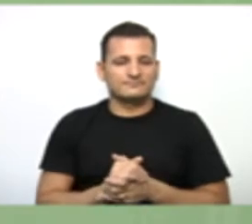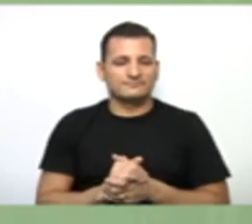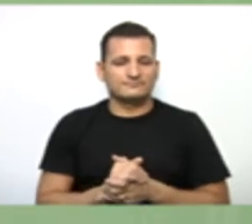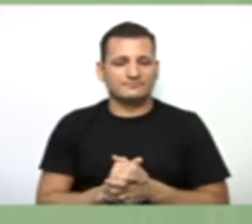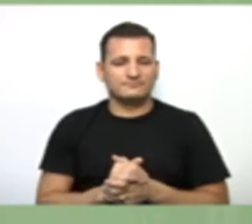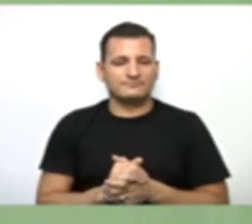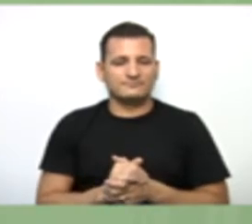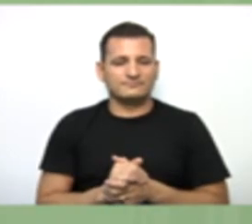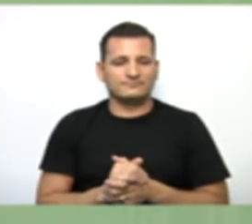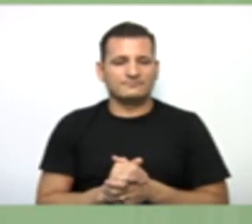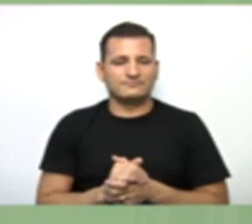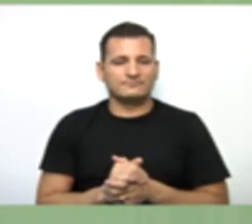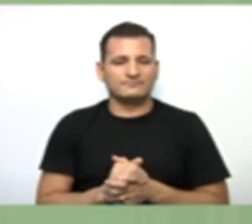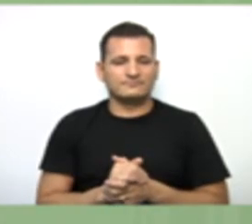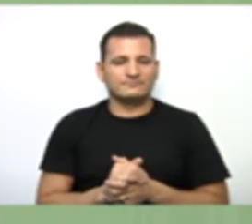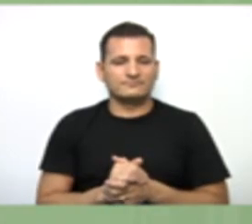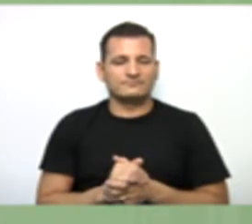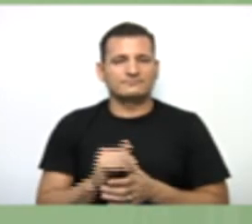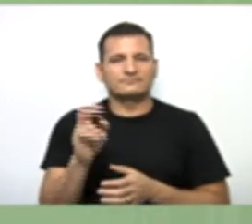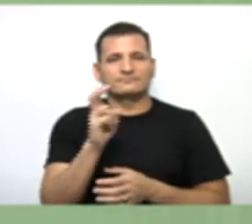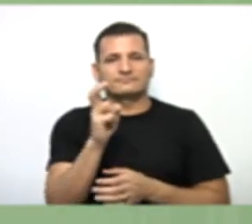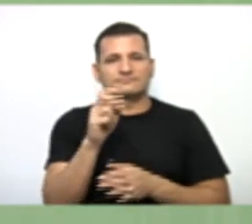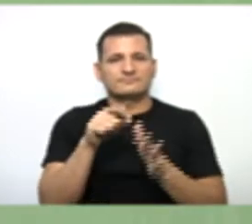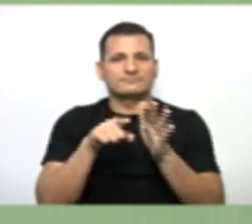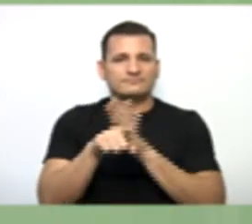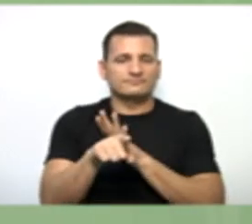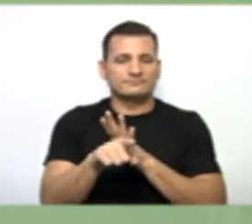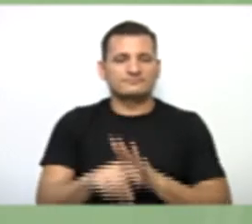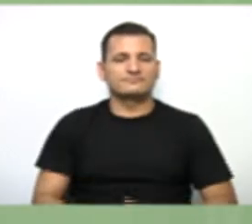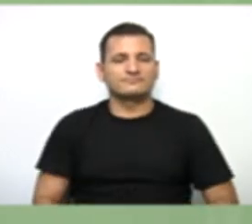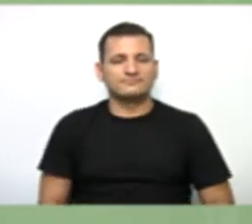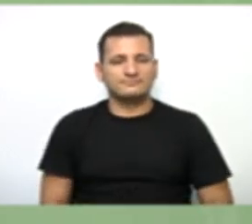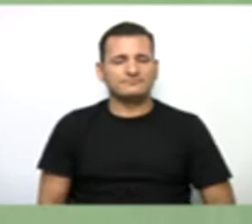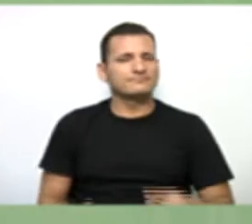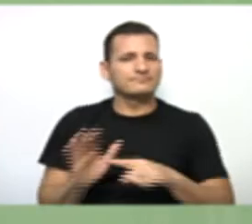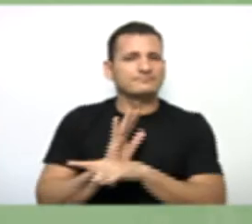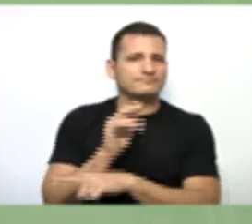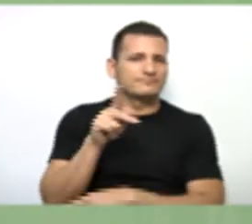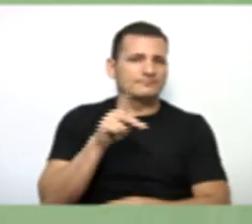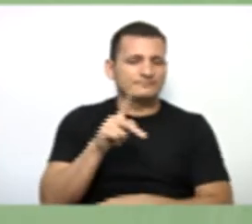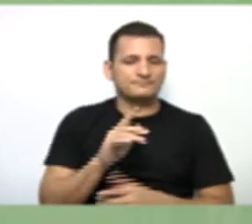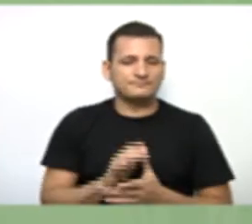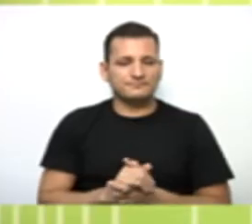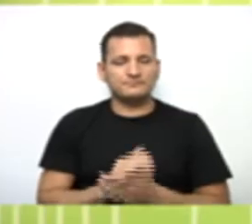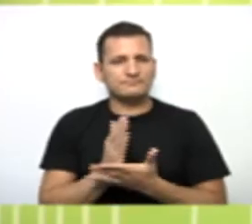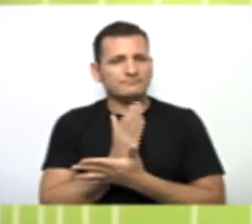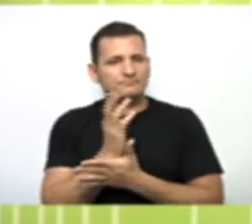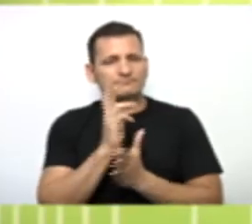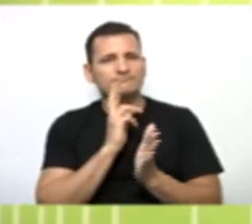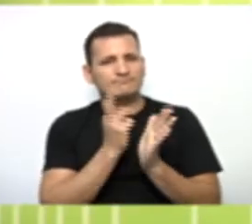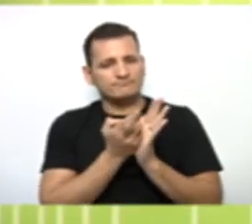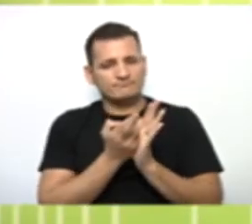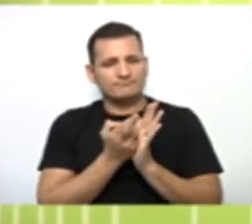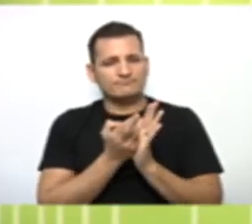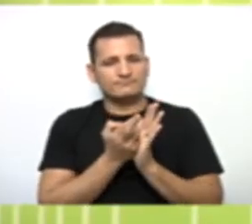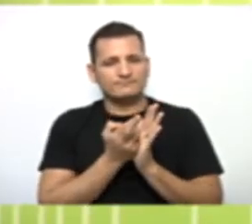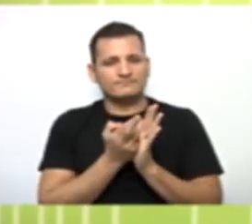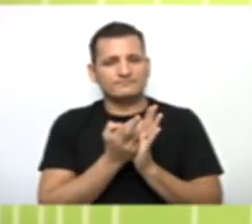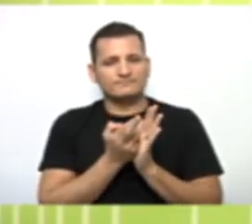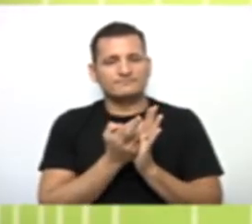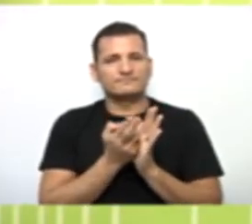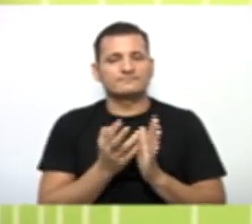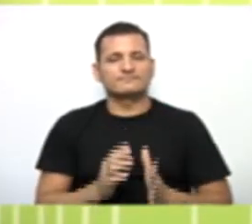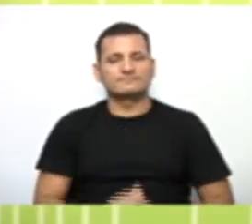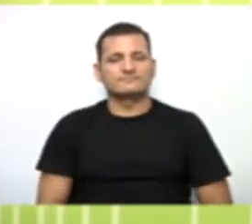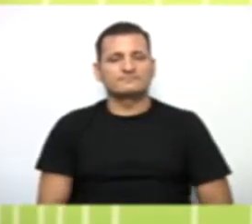o fósforo. Quinta, eu vou perguntar para o professor Gilberto se alguém respondeu a resposta que estiver